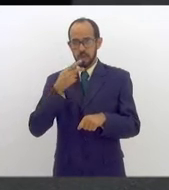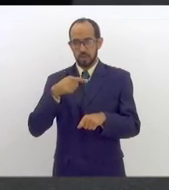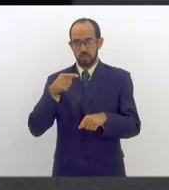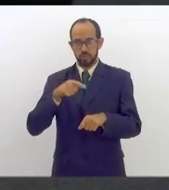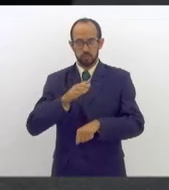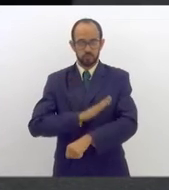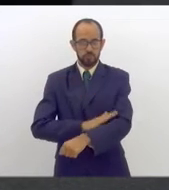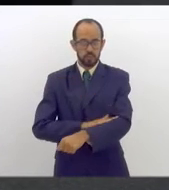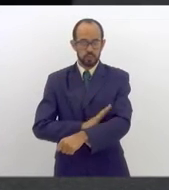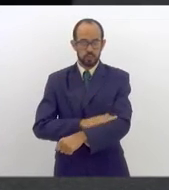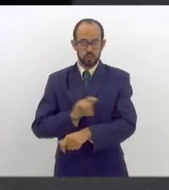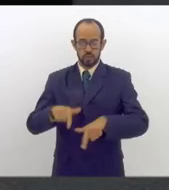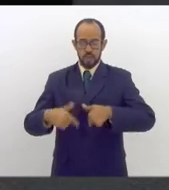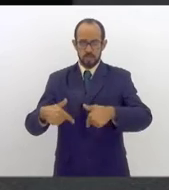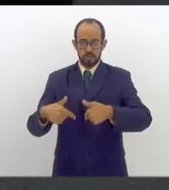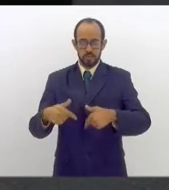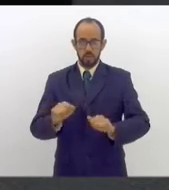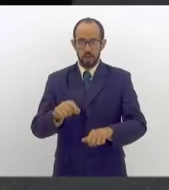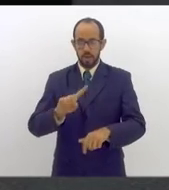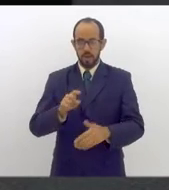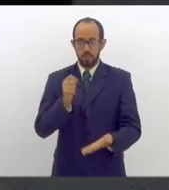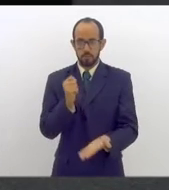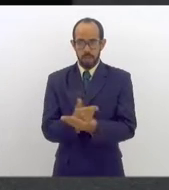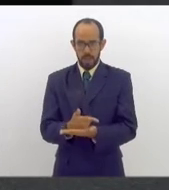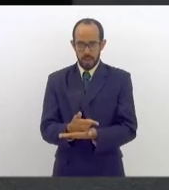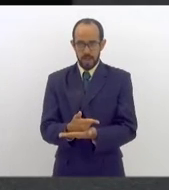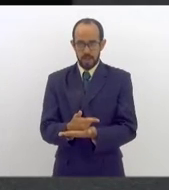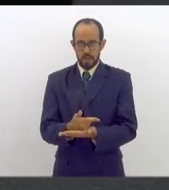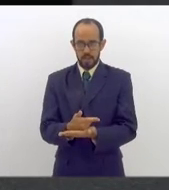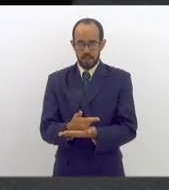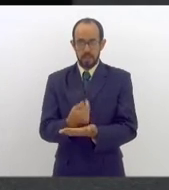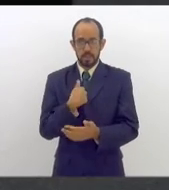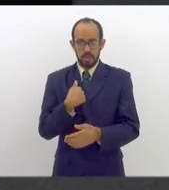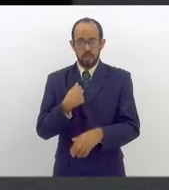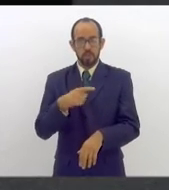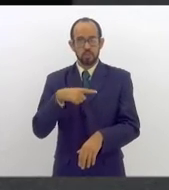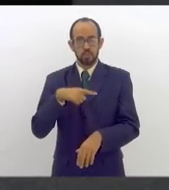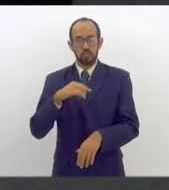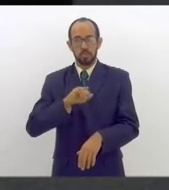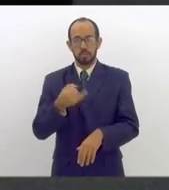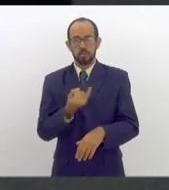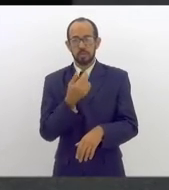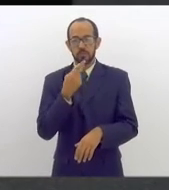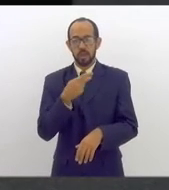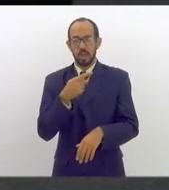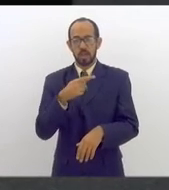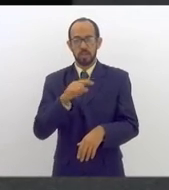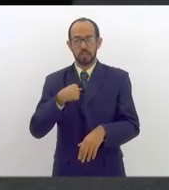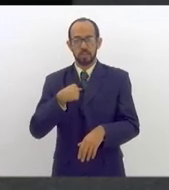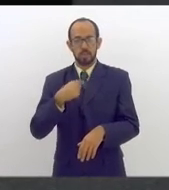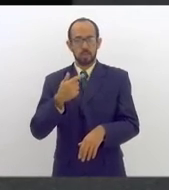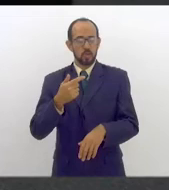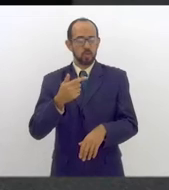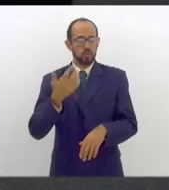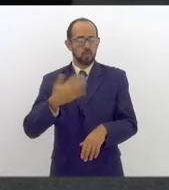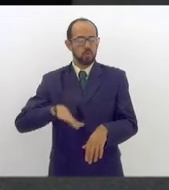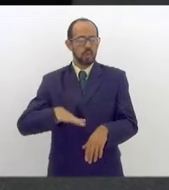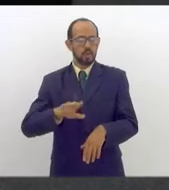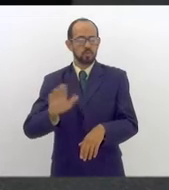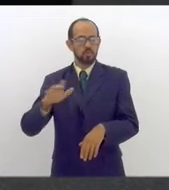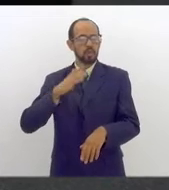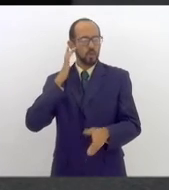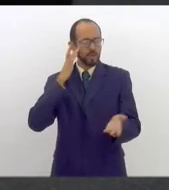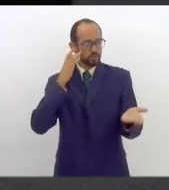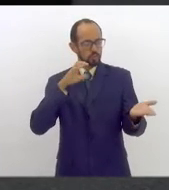né, para não pagar o que é devido. Na ocasião, eu tive até a oportunidade de dizer que eu não faço questão, e tenho certeza que o deputado